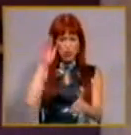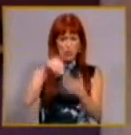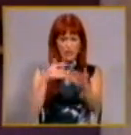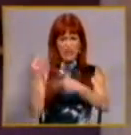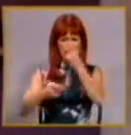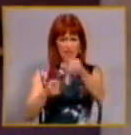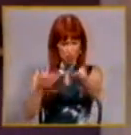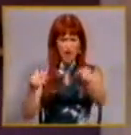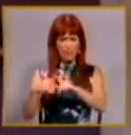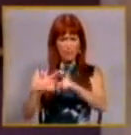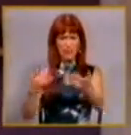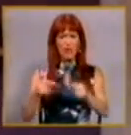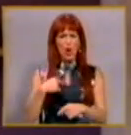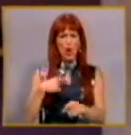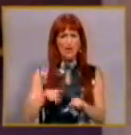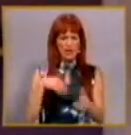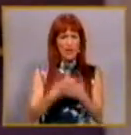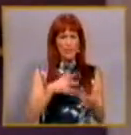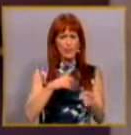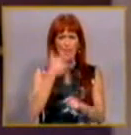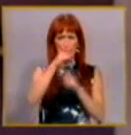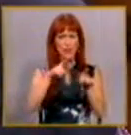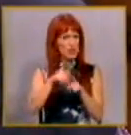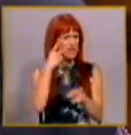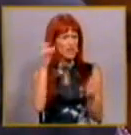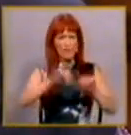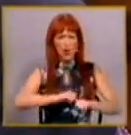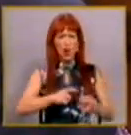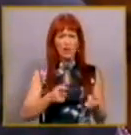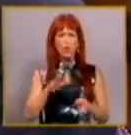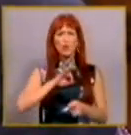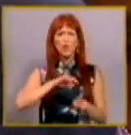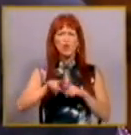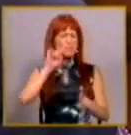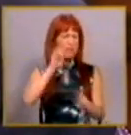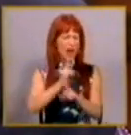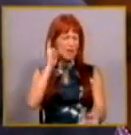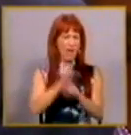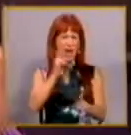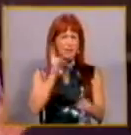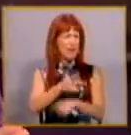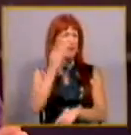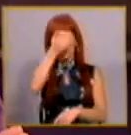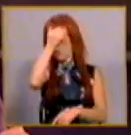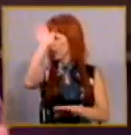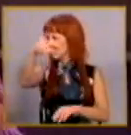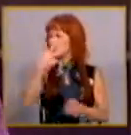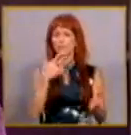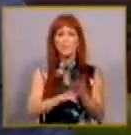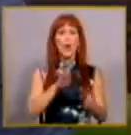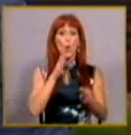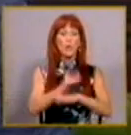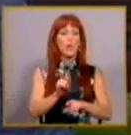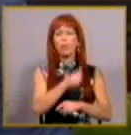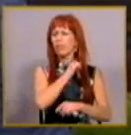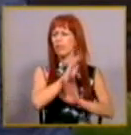da avaliação que nós estamos a ter no nosso país? As pessoas estão a viver pior. Os senhores deputados insistem em não ver essa realidade. Continuam a